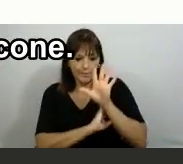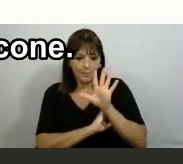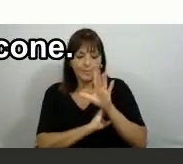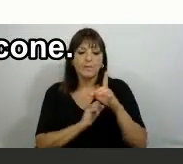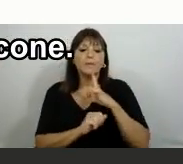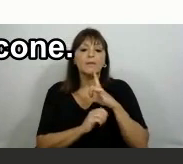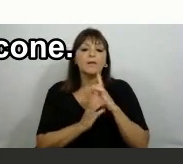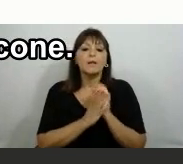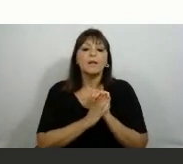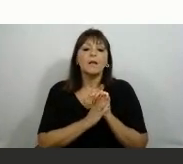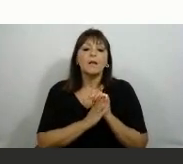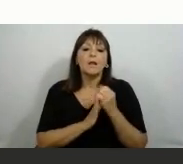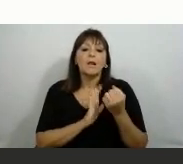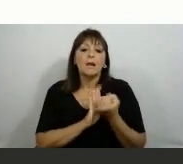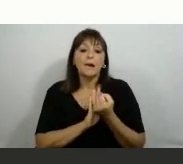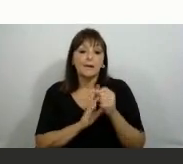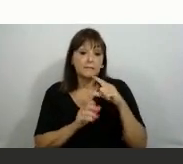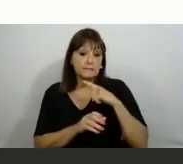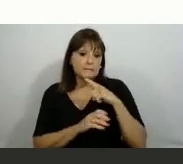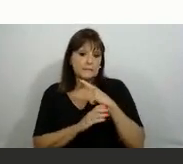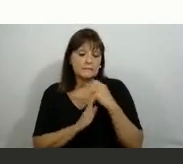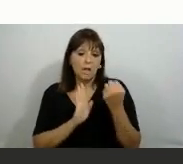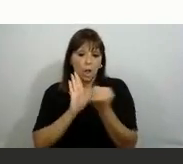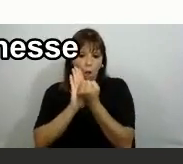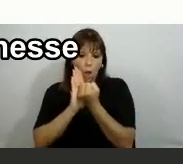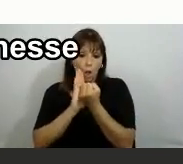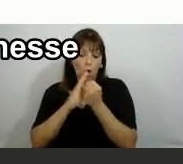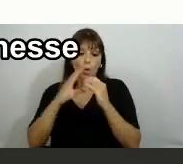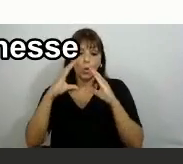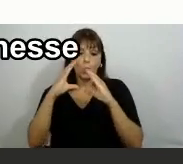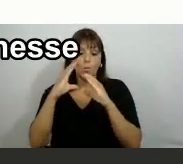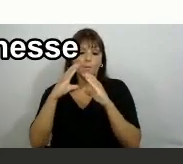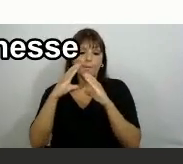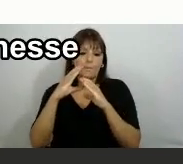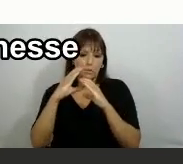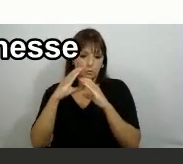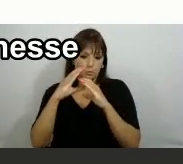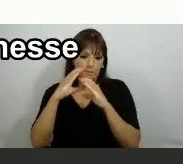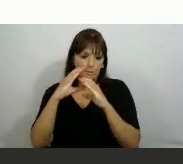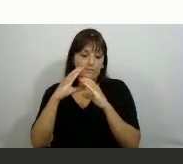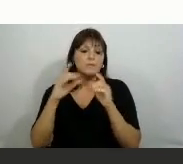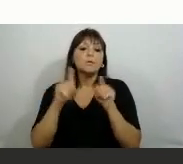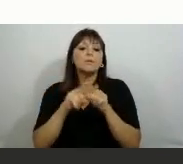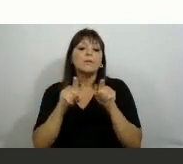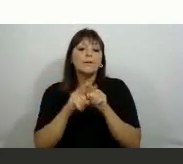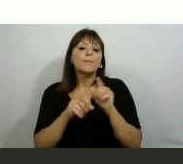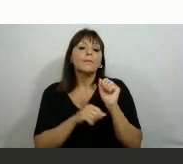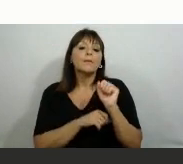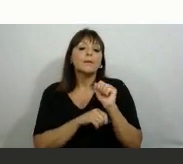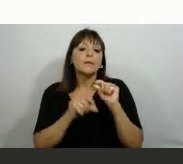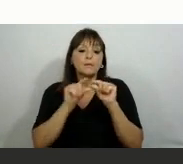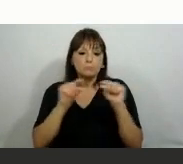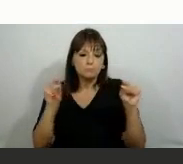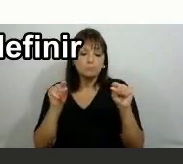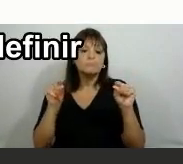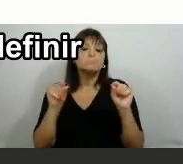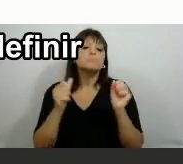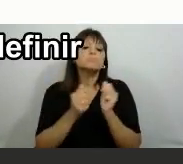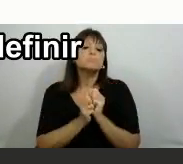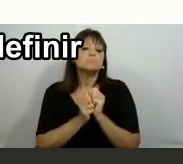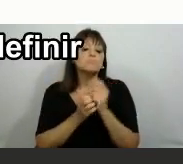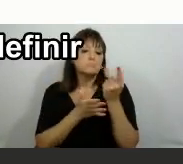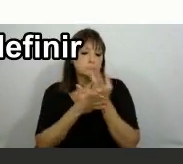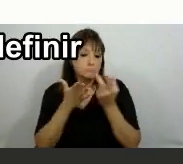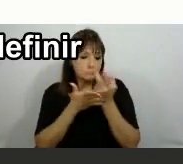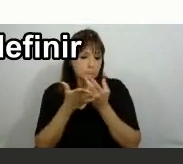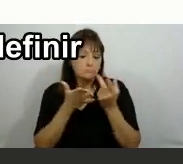título, 2 imagens e um ícone, e aí eu exemplifiquei como que seria o handoff aplicado nesse slide. Então, é só você definir